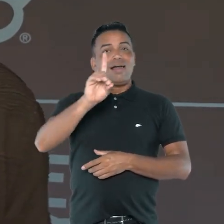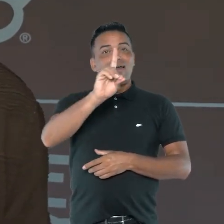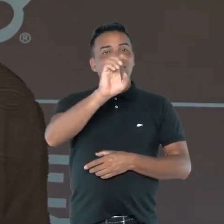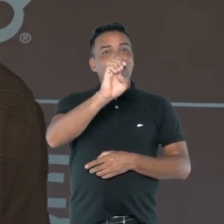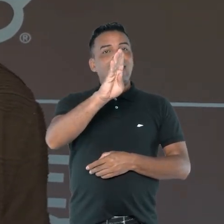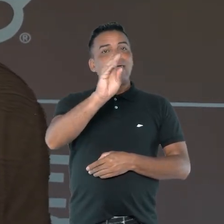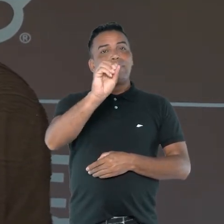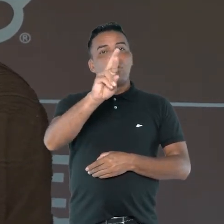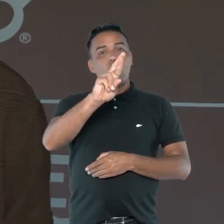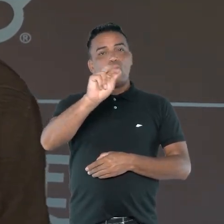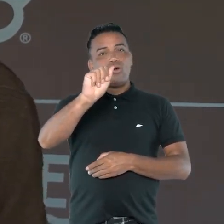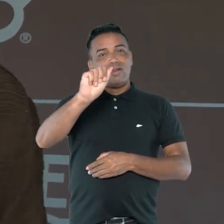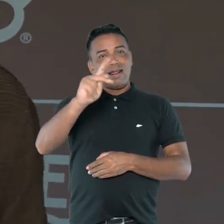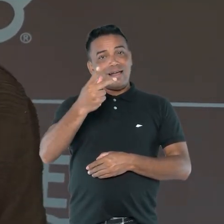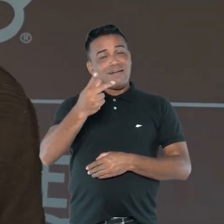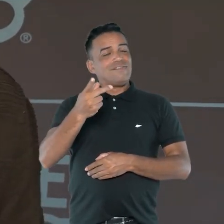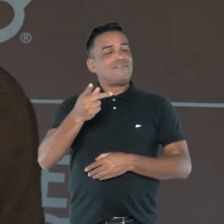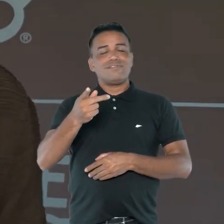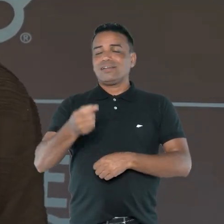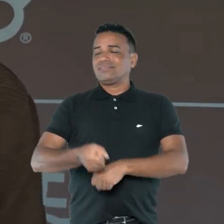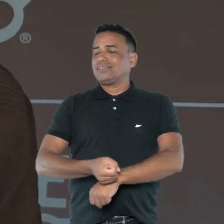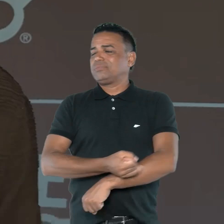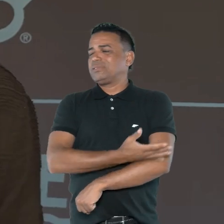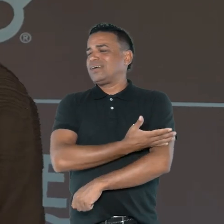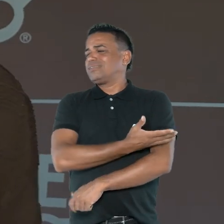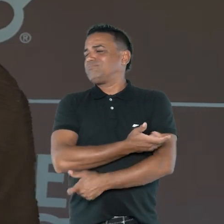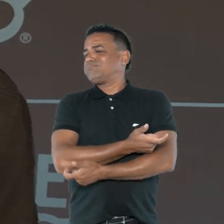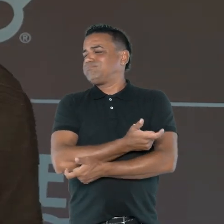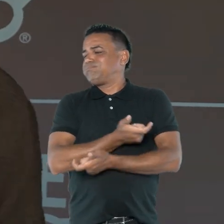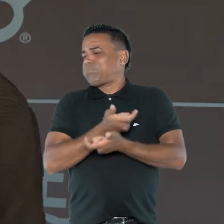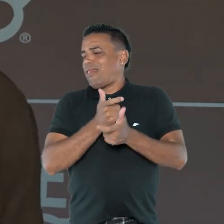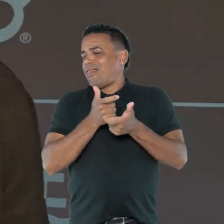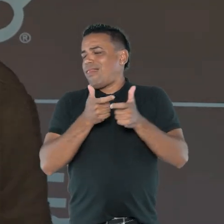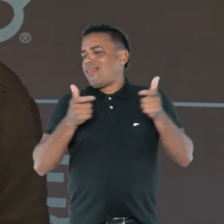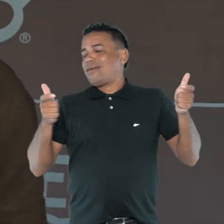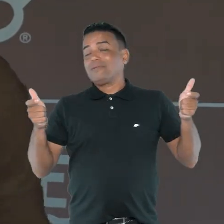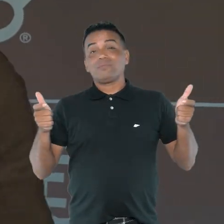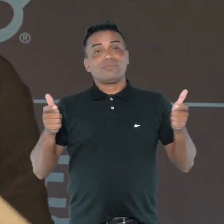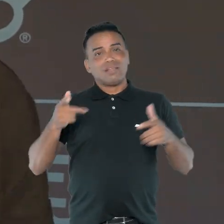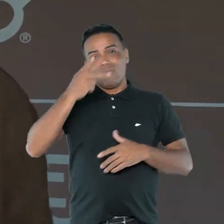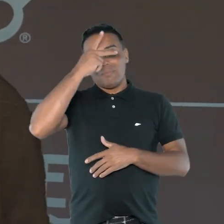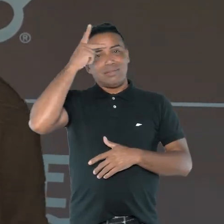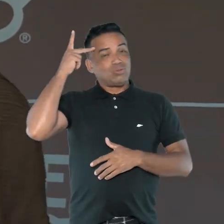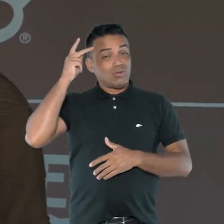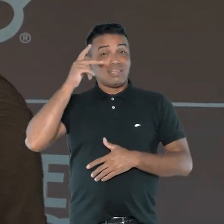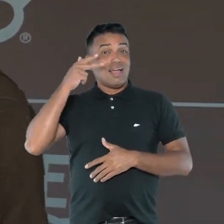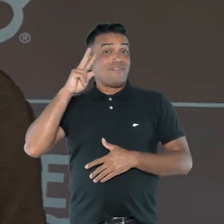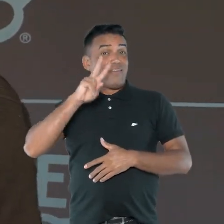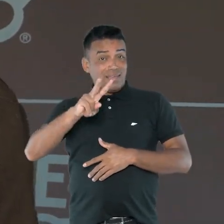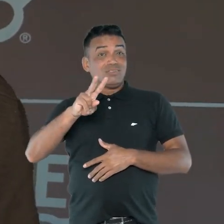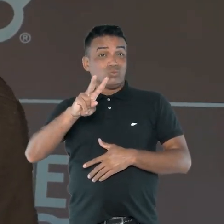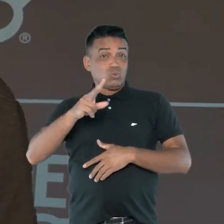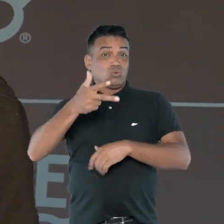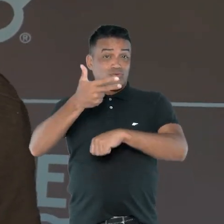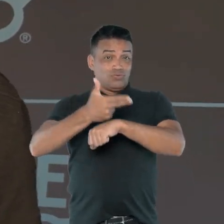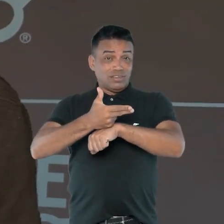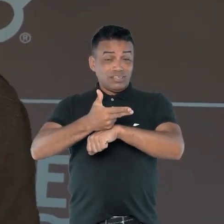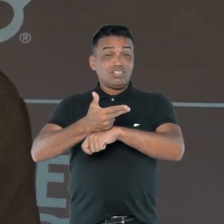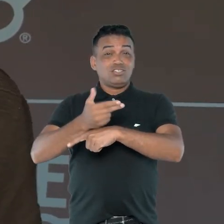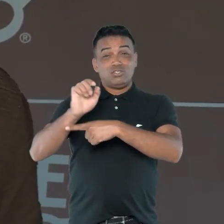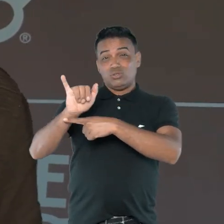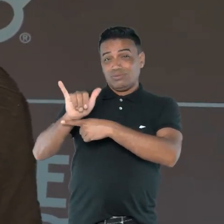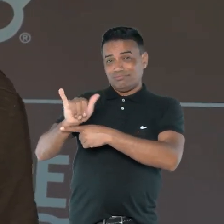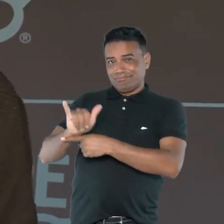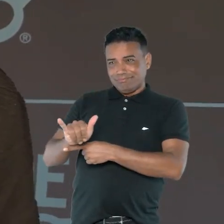com, com muita sensibilidade. Aí eu queria, Débora, agora que, né, quem está assistindo a gente vai poder ter oportunidade de te ouvir